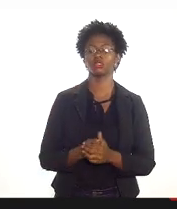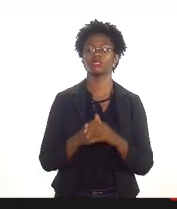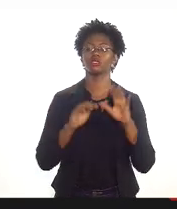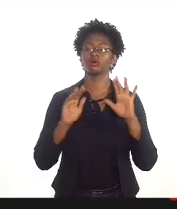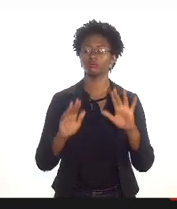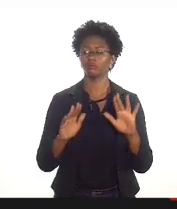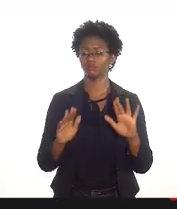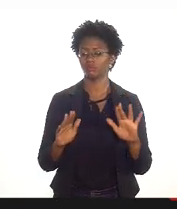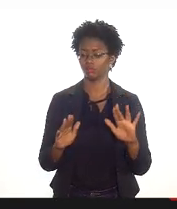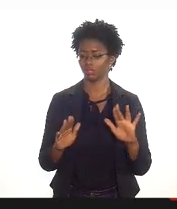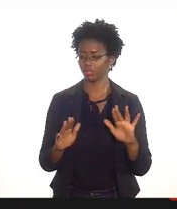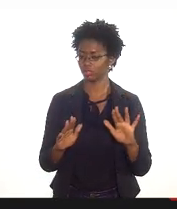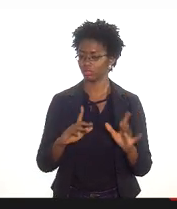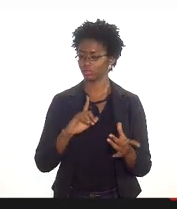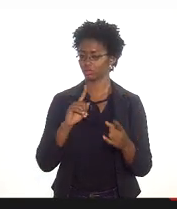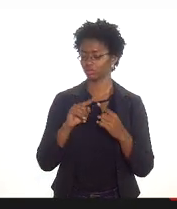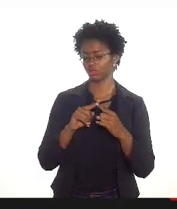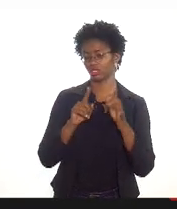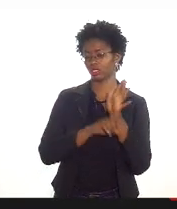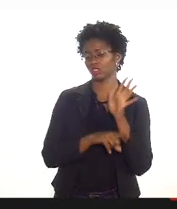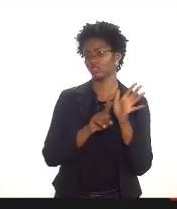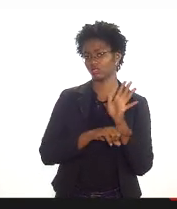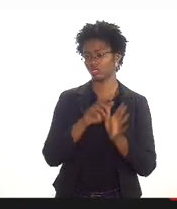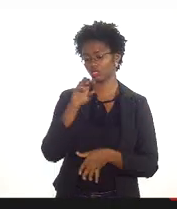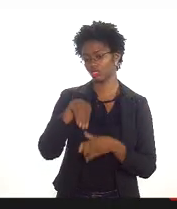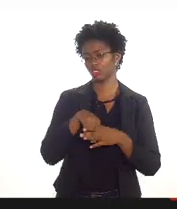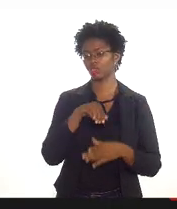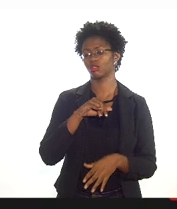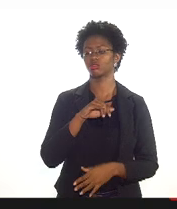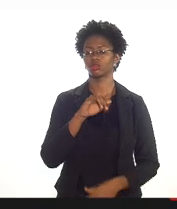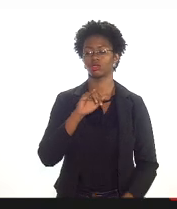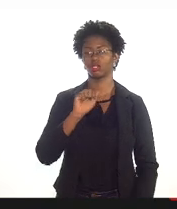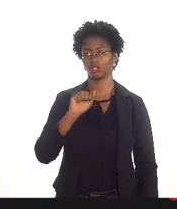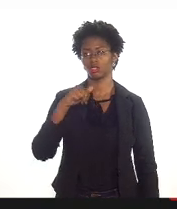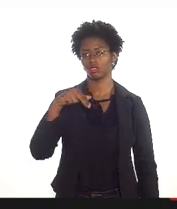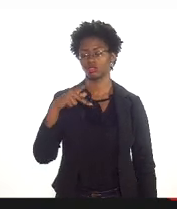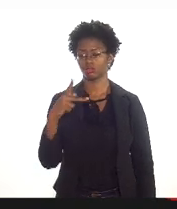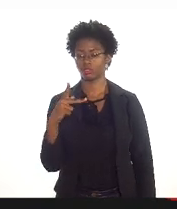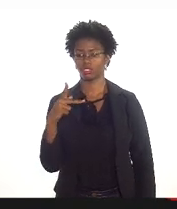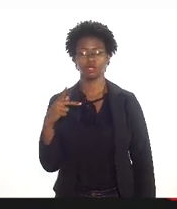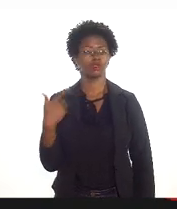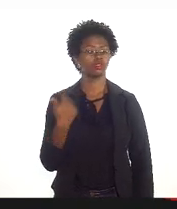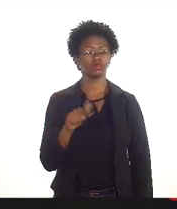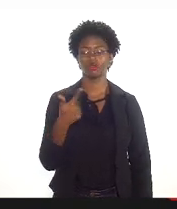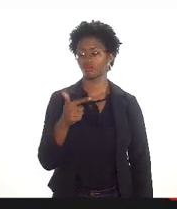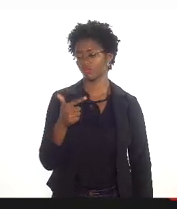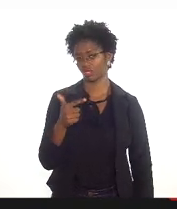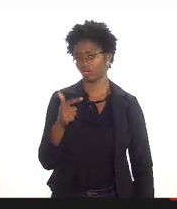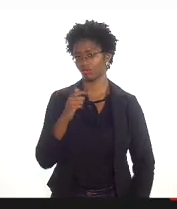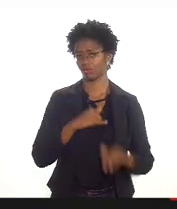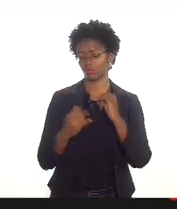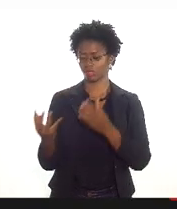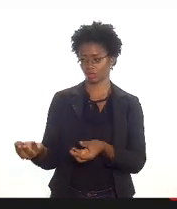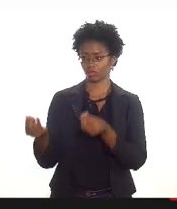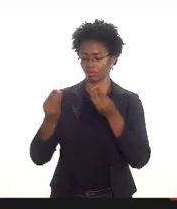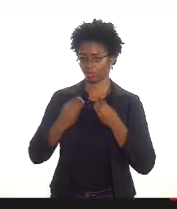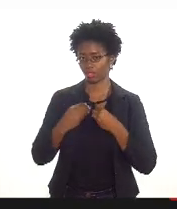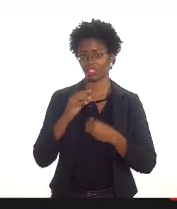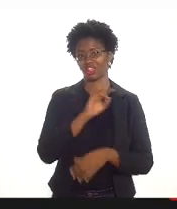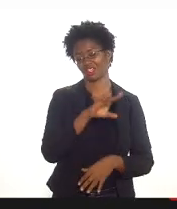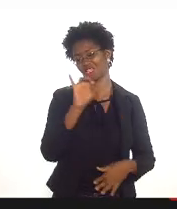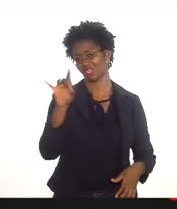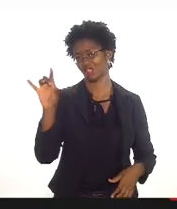relação às deduções dentro da ANP, isso é uma matéria que não chega a nós do IBP. Isso é normalmente tratado de empresa a